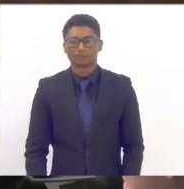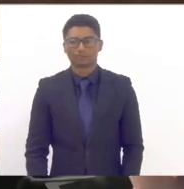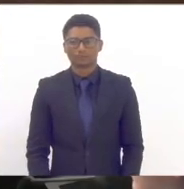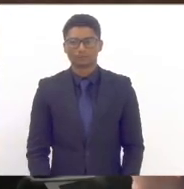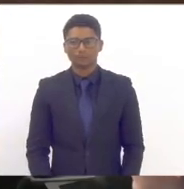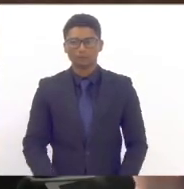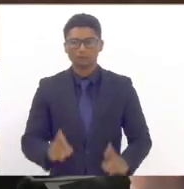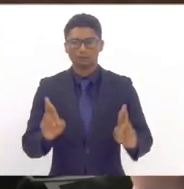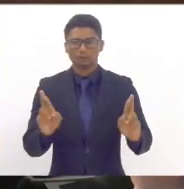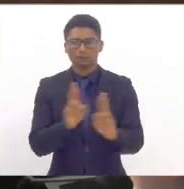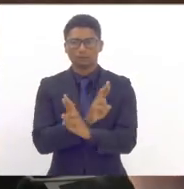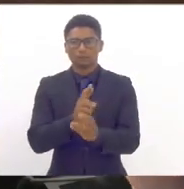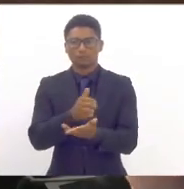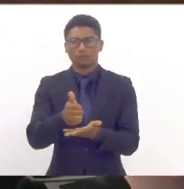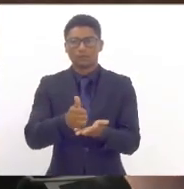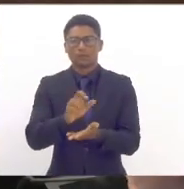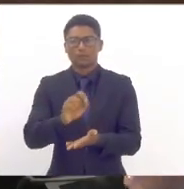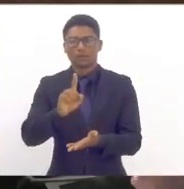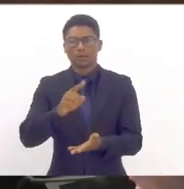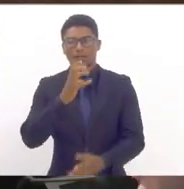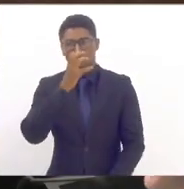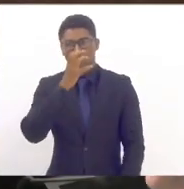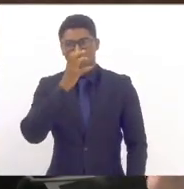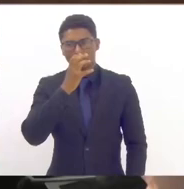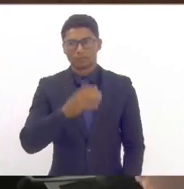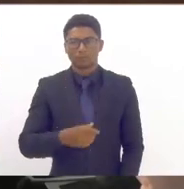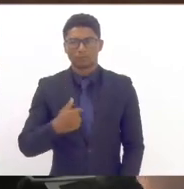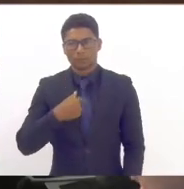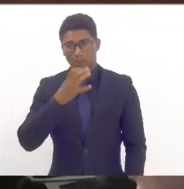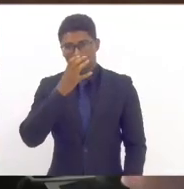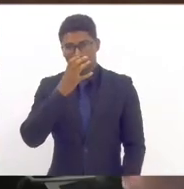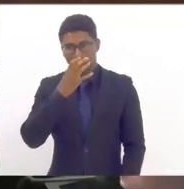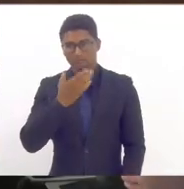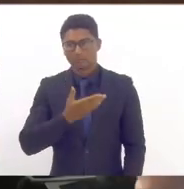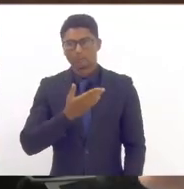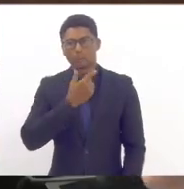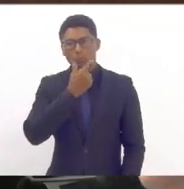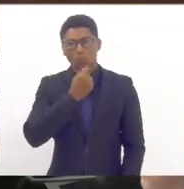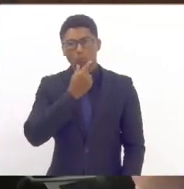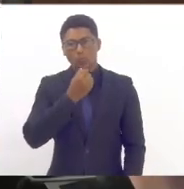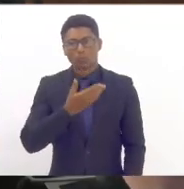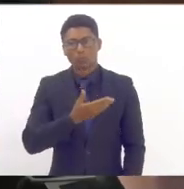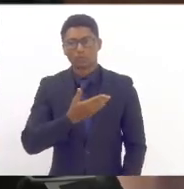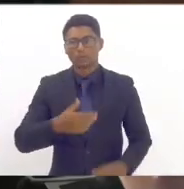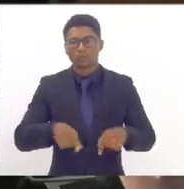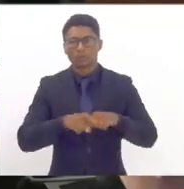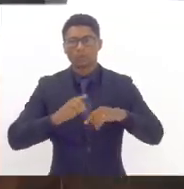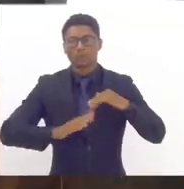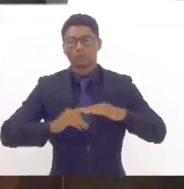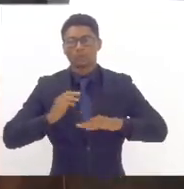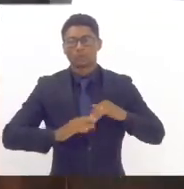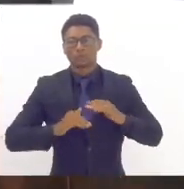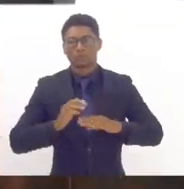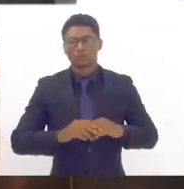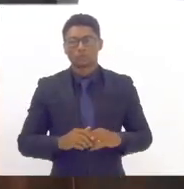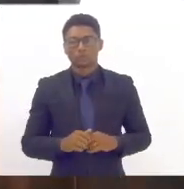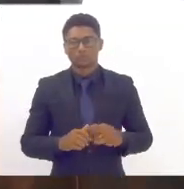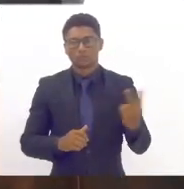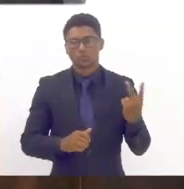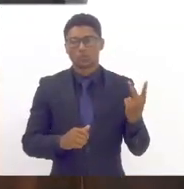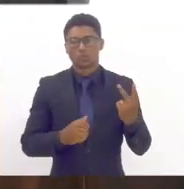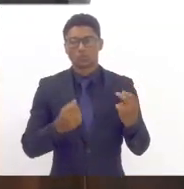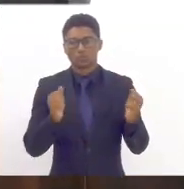qualquer relacionamento é a admiração. Eu admiro o Pedro, como homem e como profissional. Somos colegas de trabalho